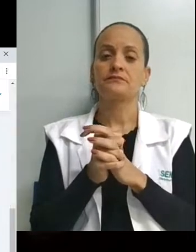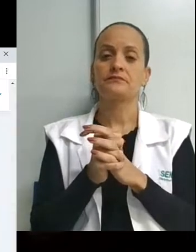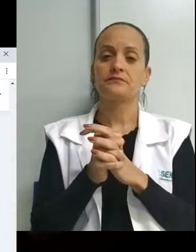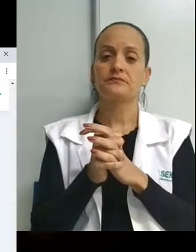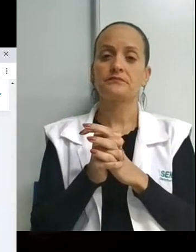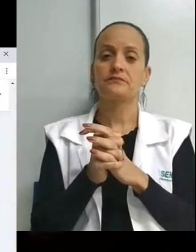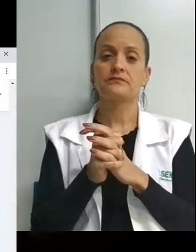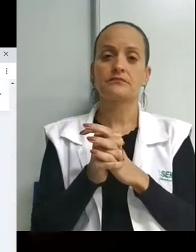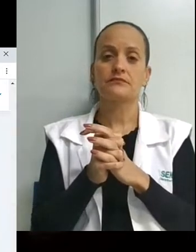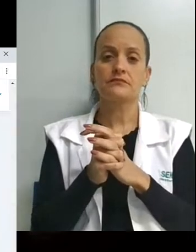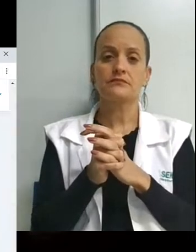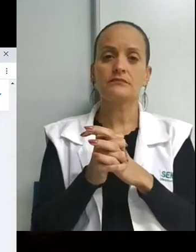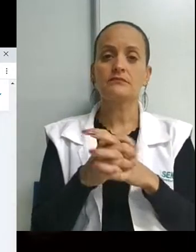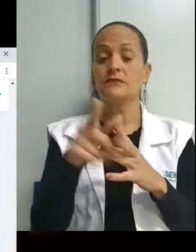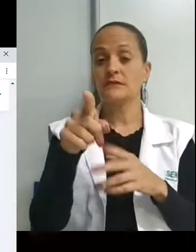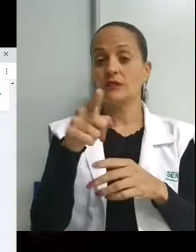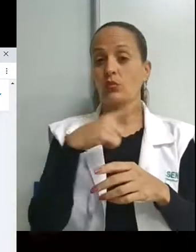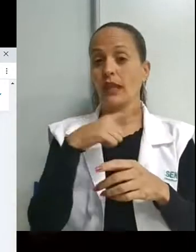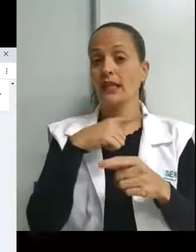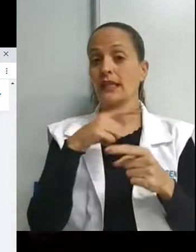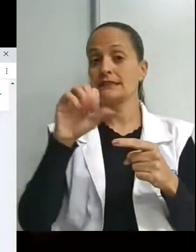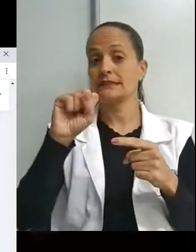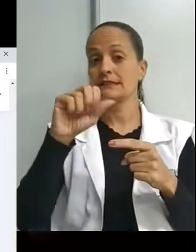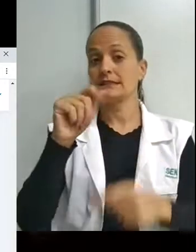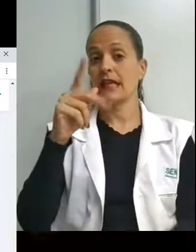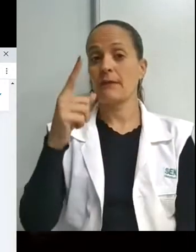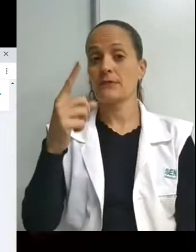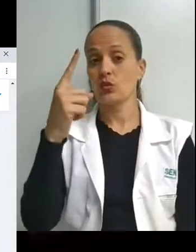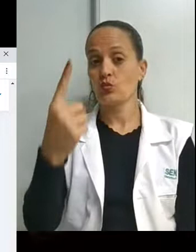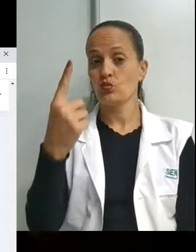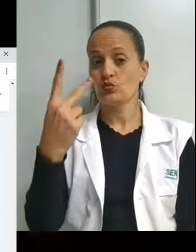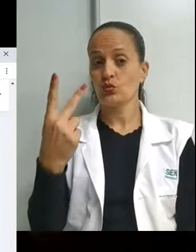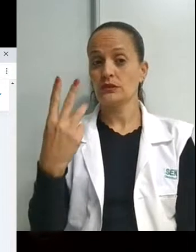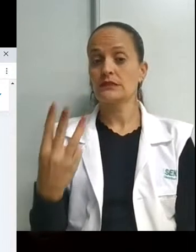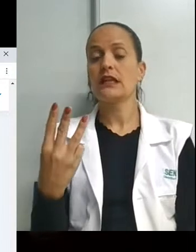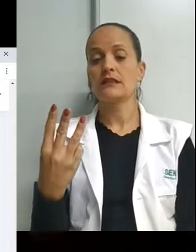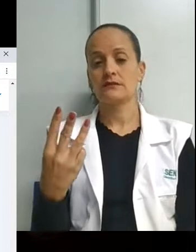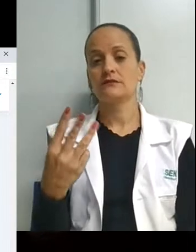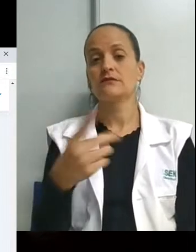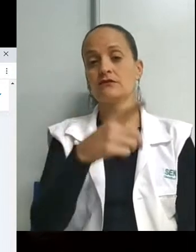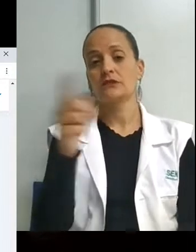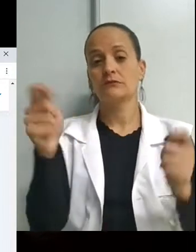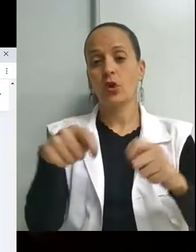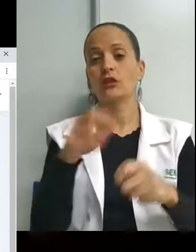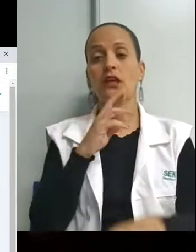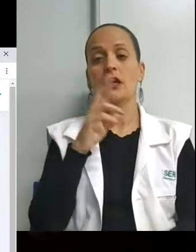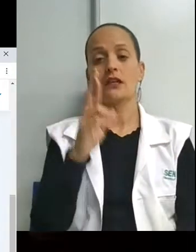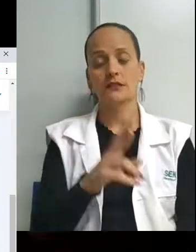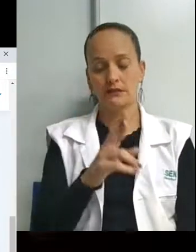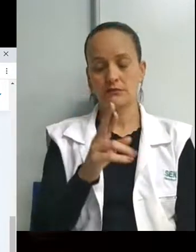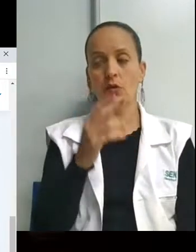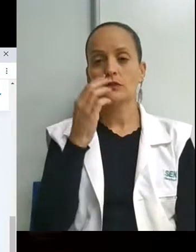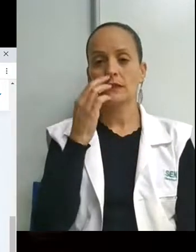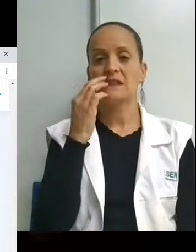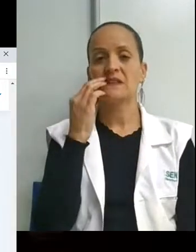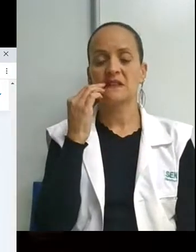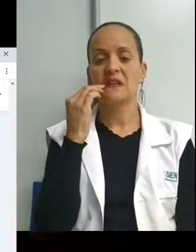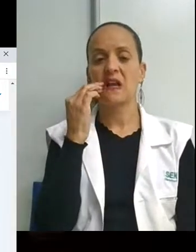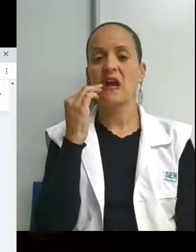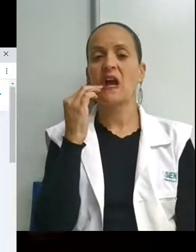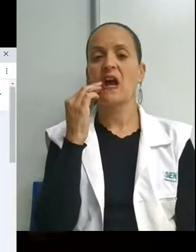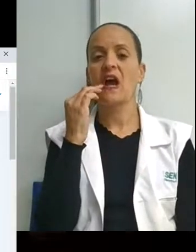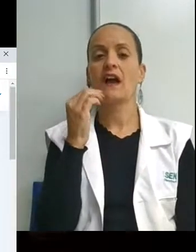aprendizagem. Então aqui, ó, são 3, as 3 atividades, né, que a gente fez aqui nessas webs, né? Fiz com vocês aqui,